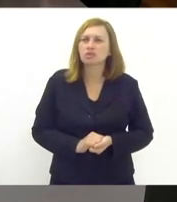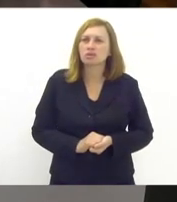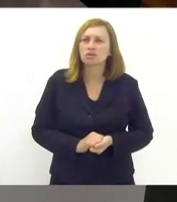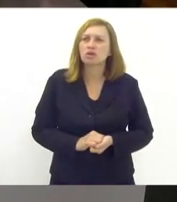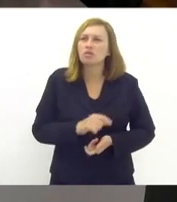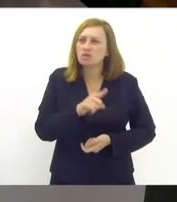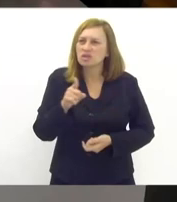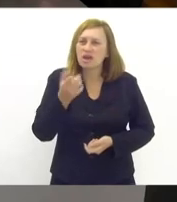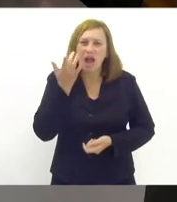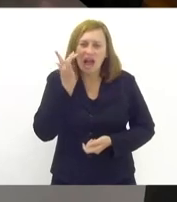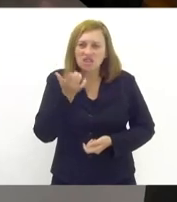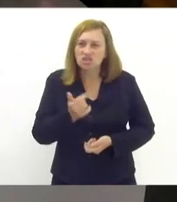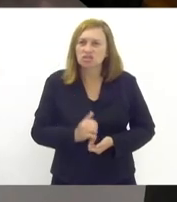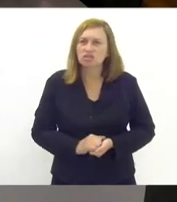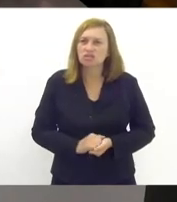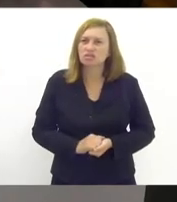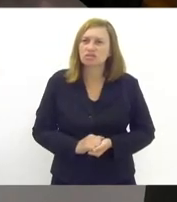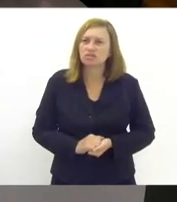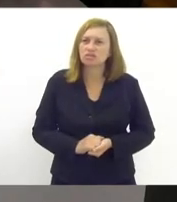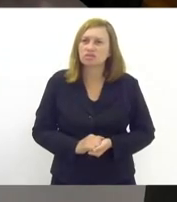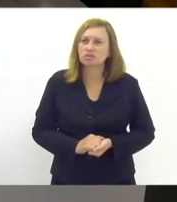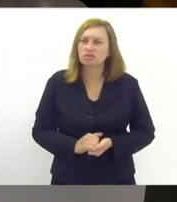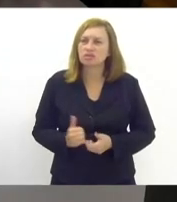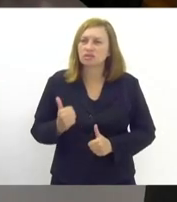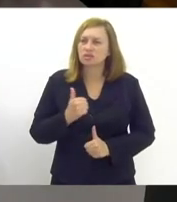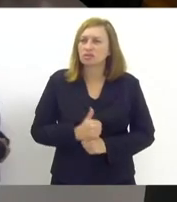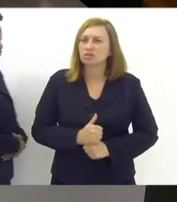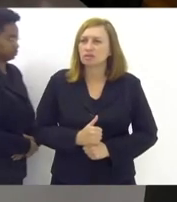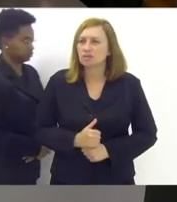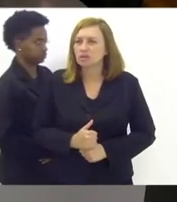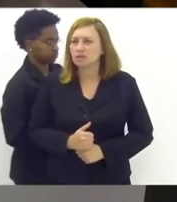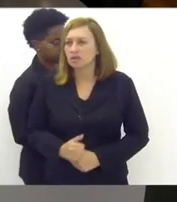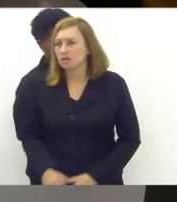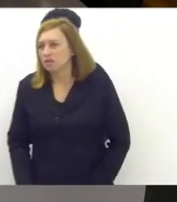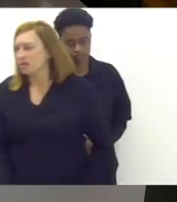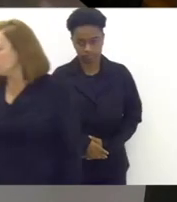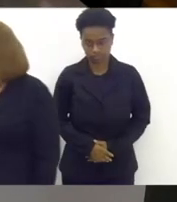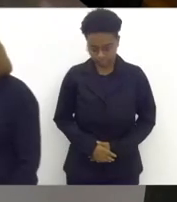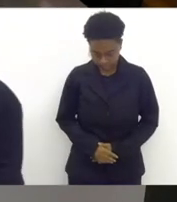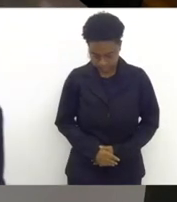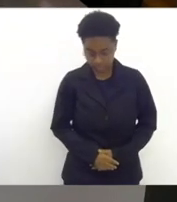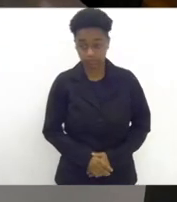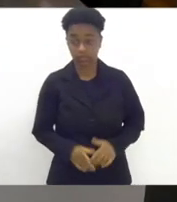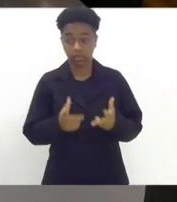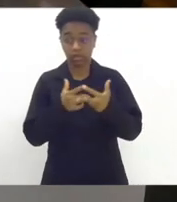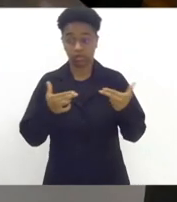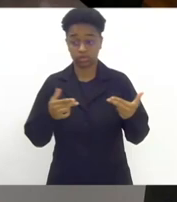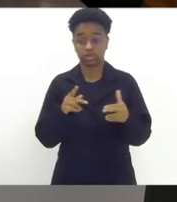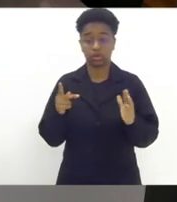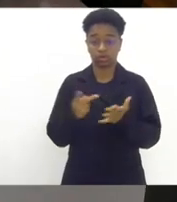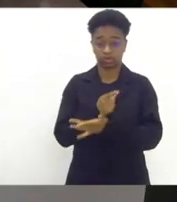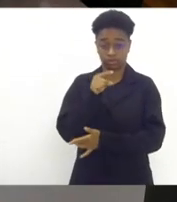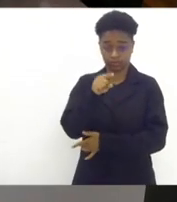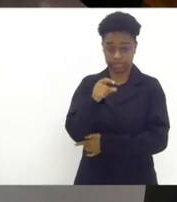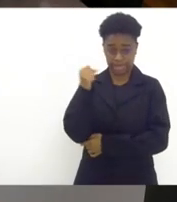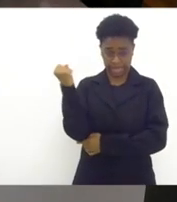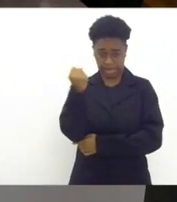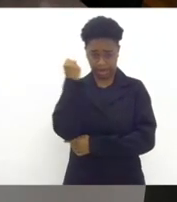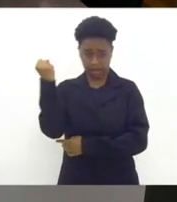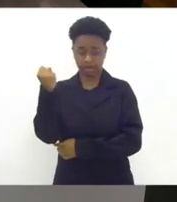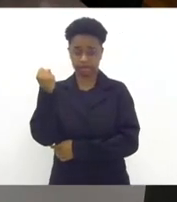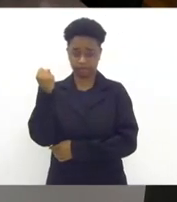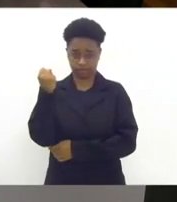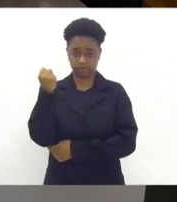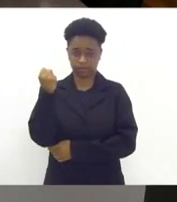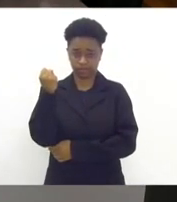Você acha que o que aconteceu com você, que é gravíssimo,